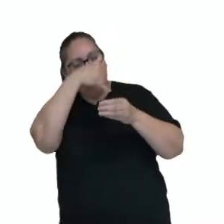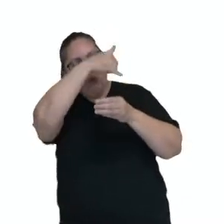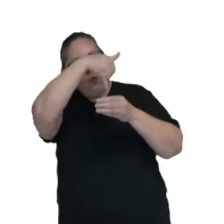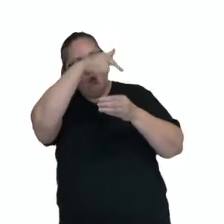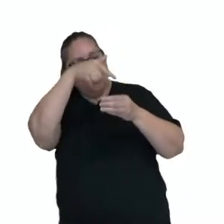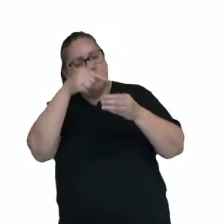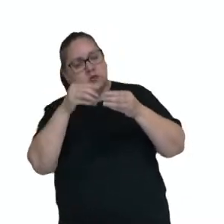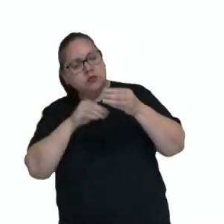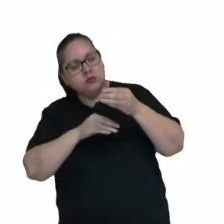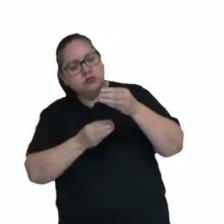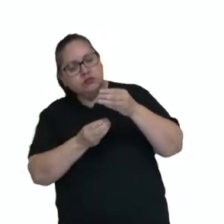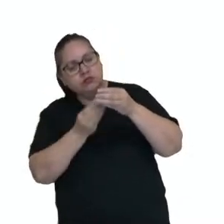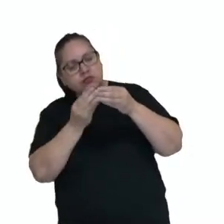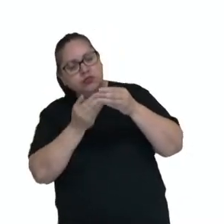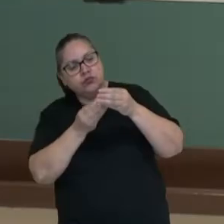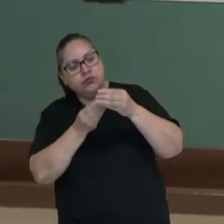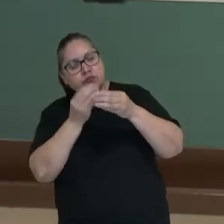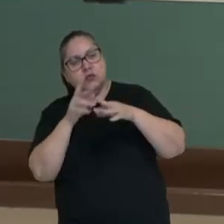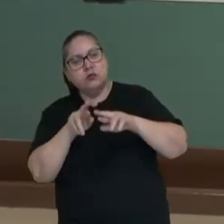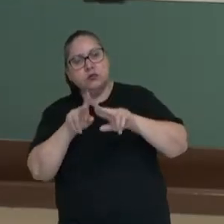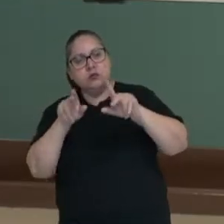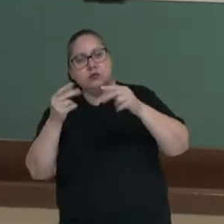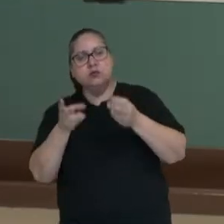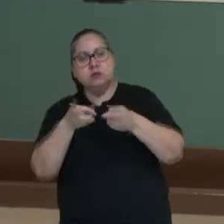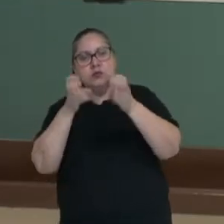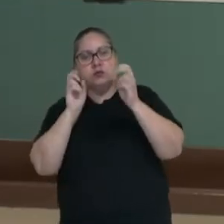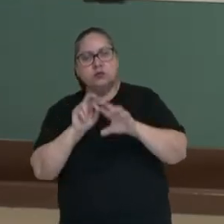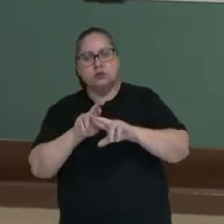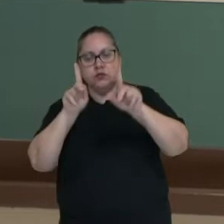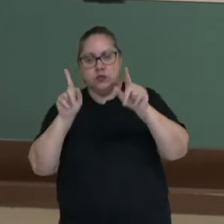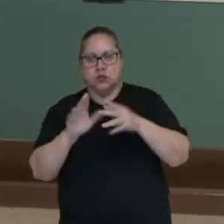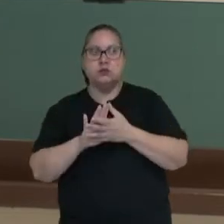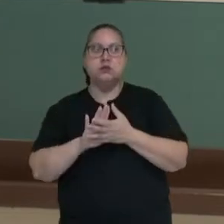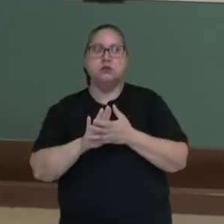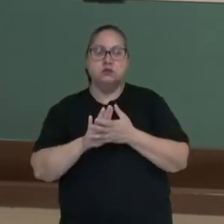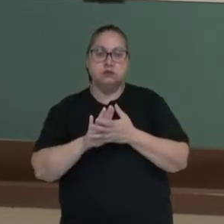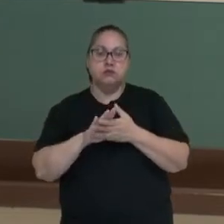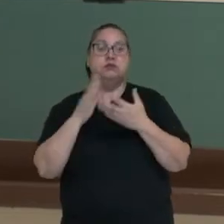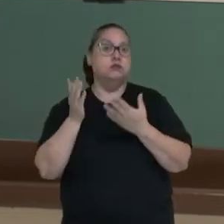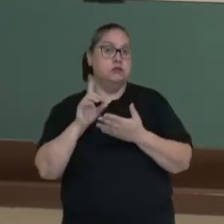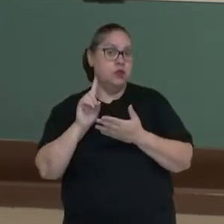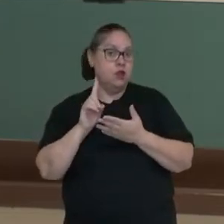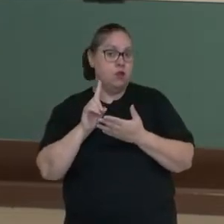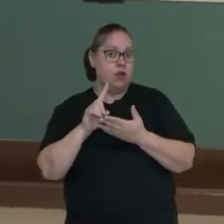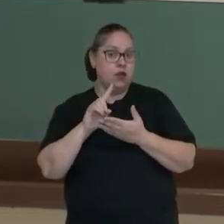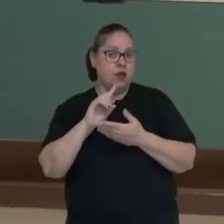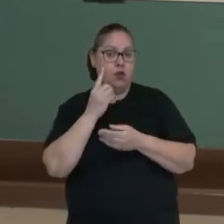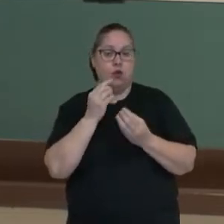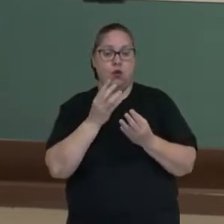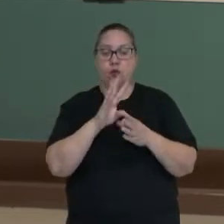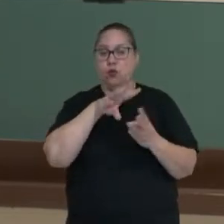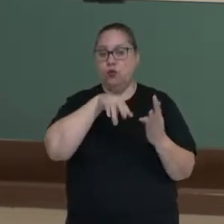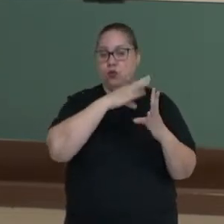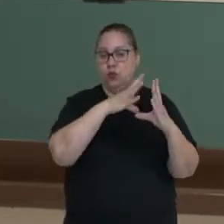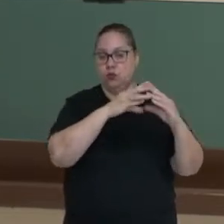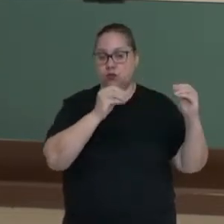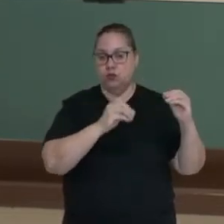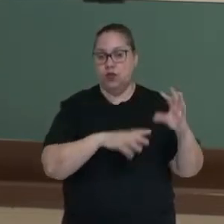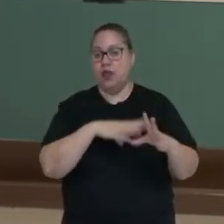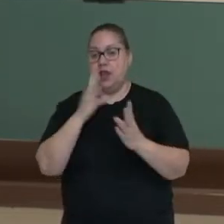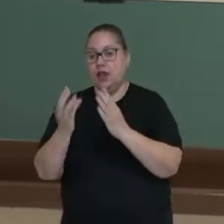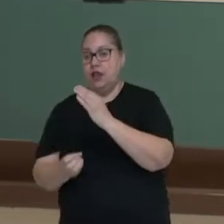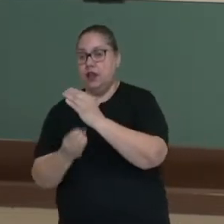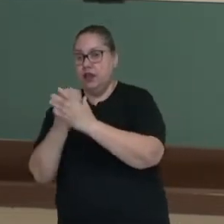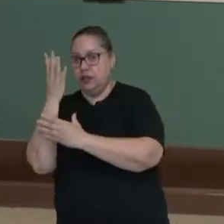óleo. Então, se eu percebo que eles são diferentes, não é homogênea, é heterogênea.